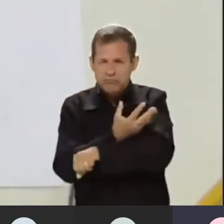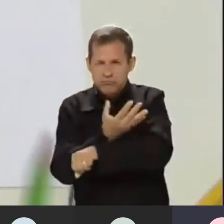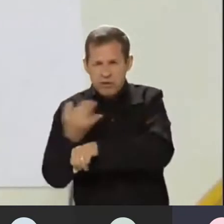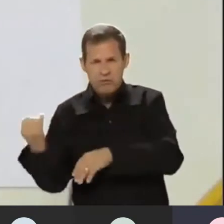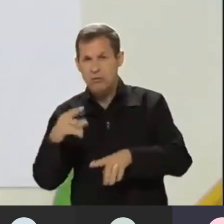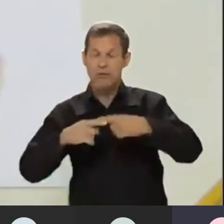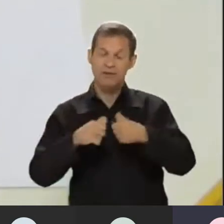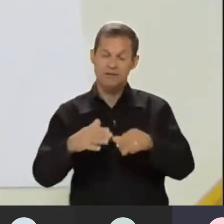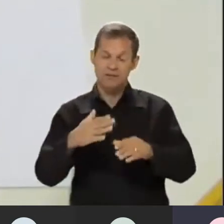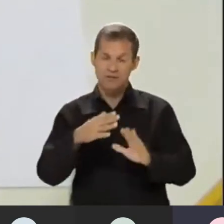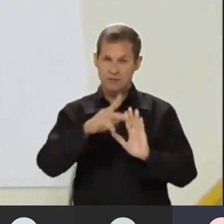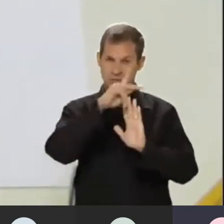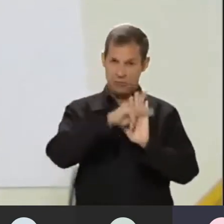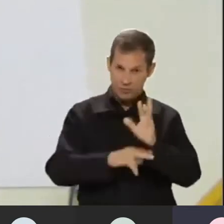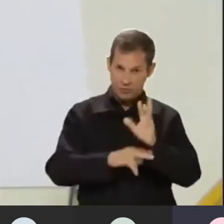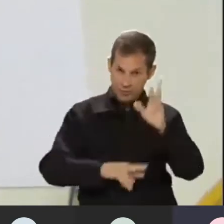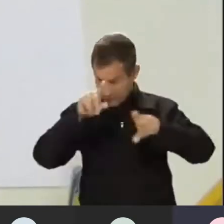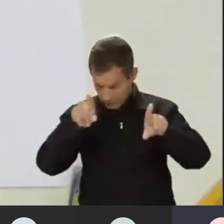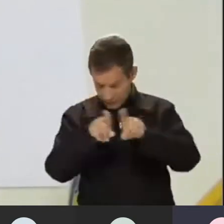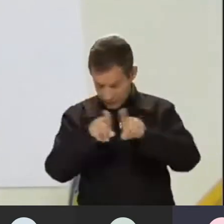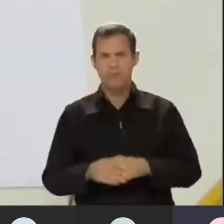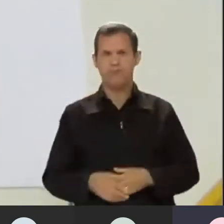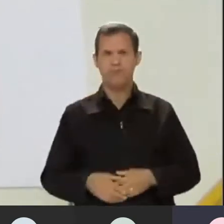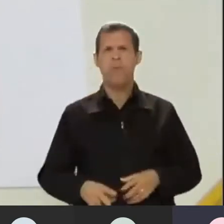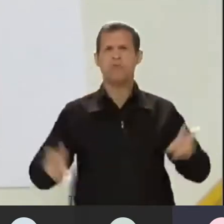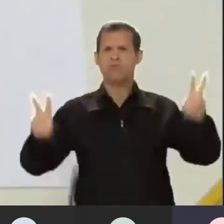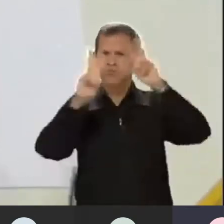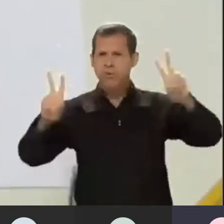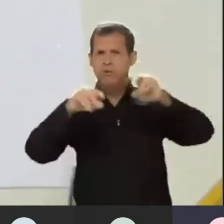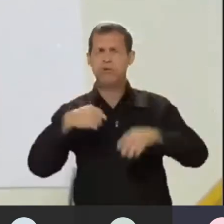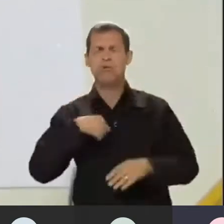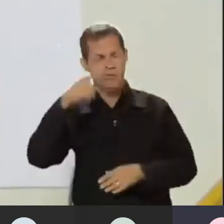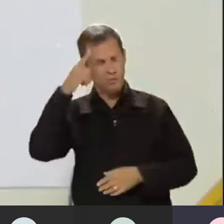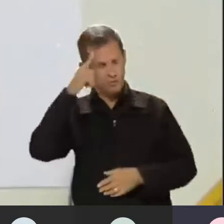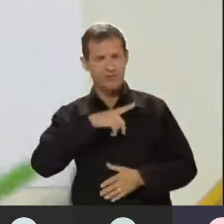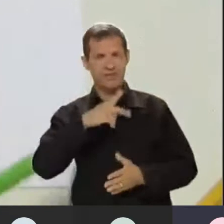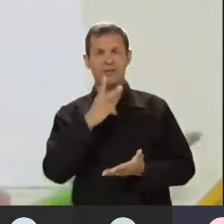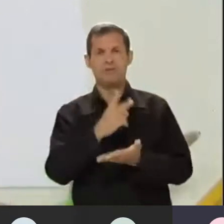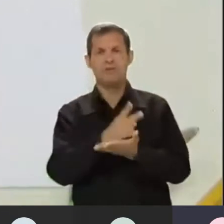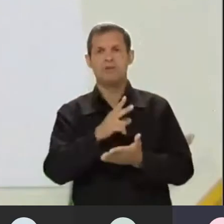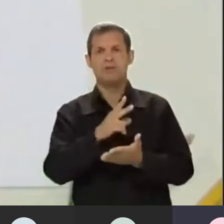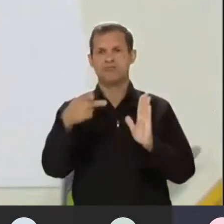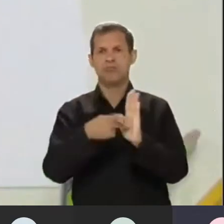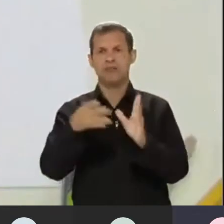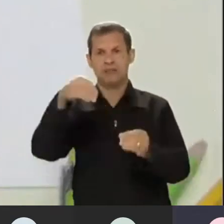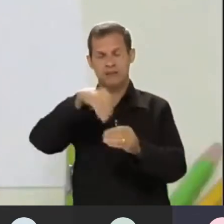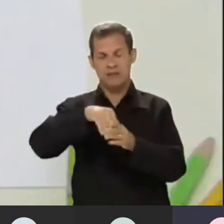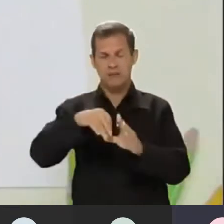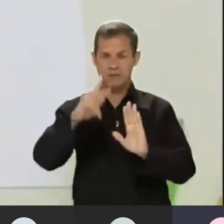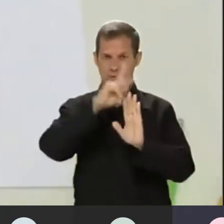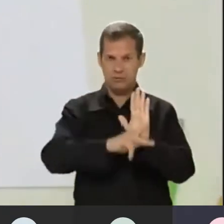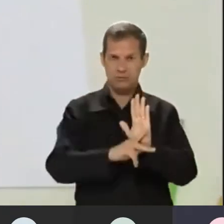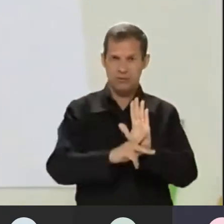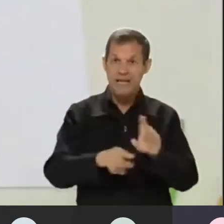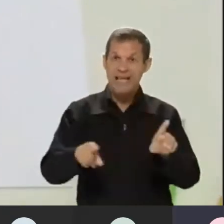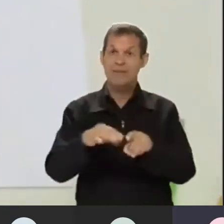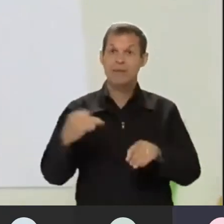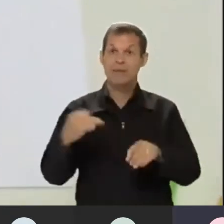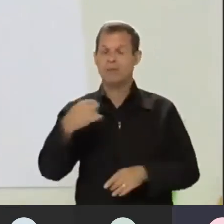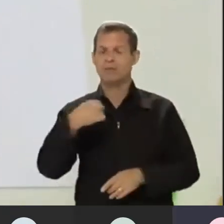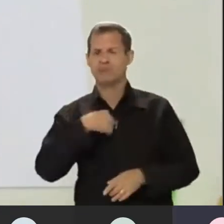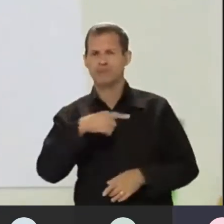importante pensando nesse meu projeto, levando em consideração os ventos e como que eu vou conseguir trazer isso para dentro do meu projeto.